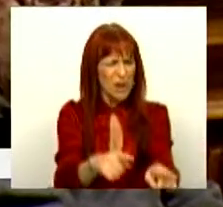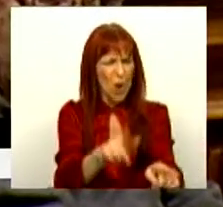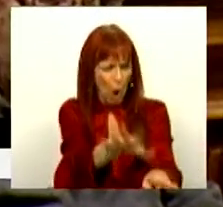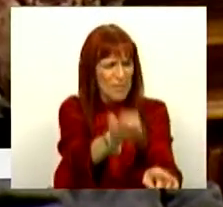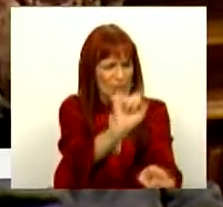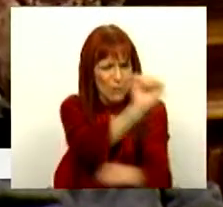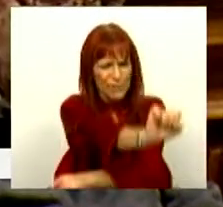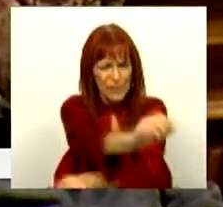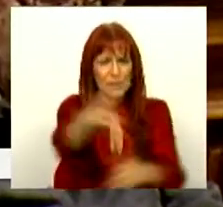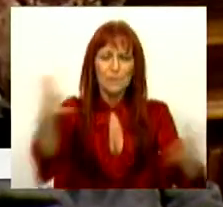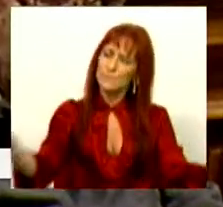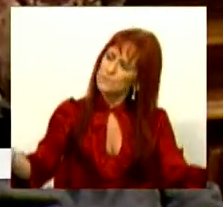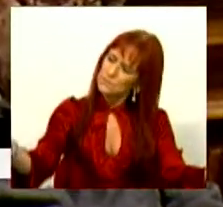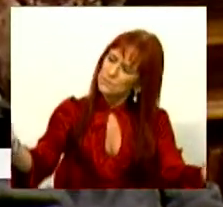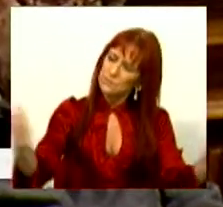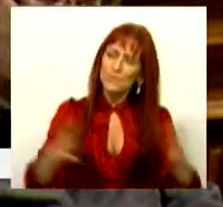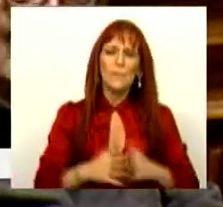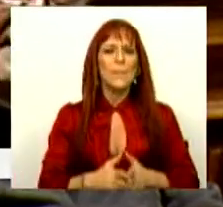opção?